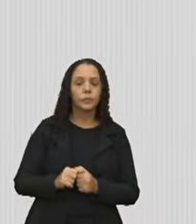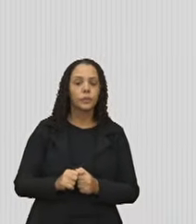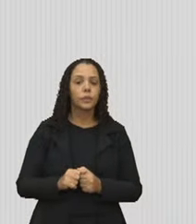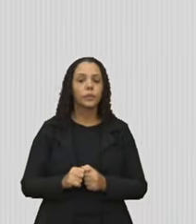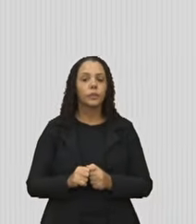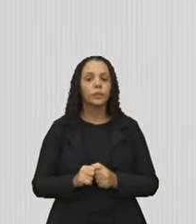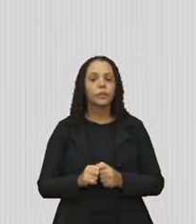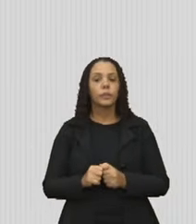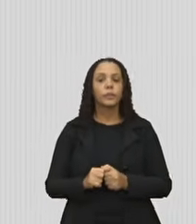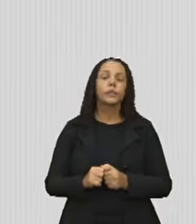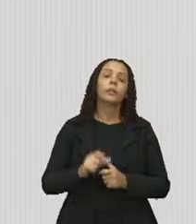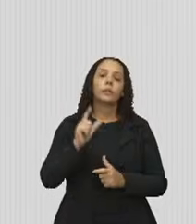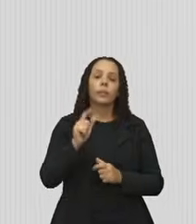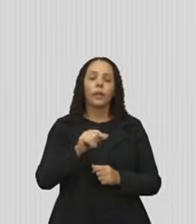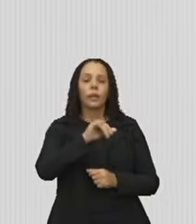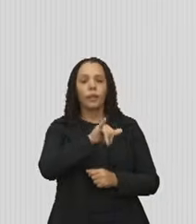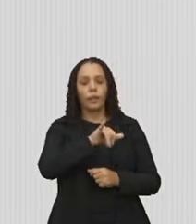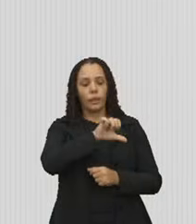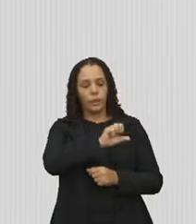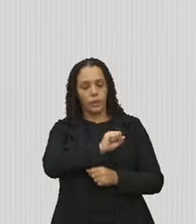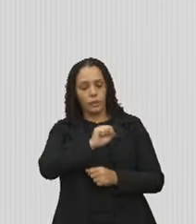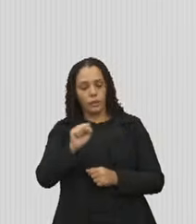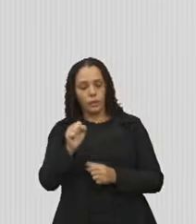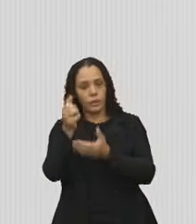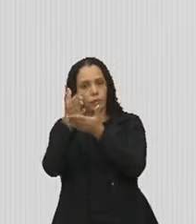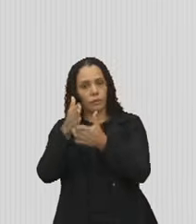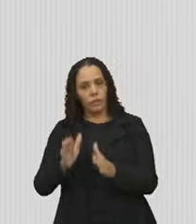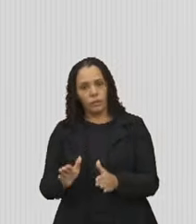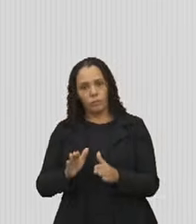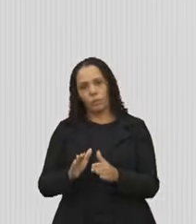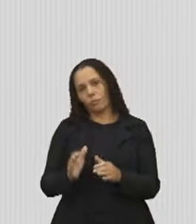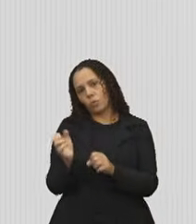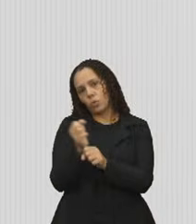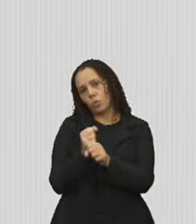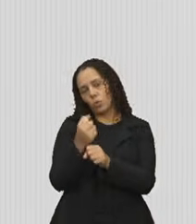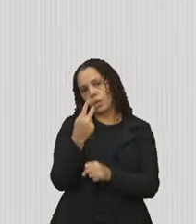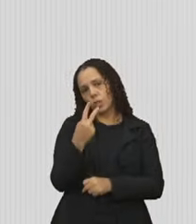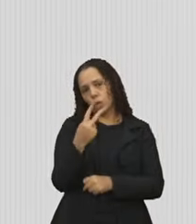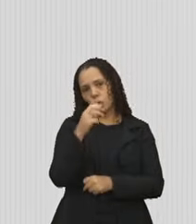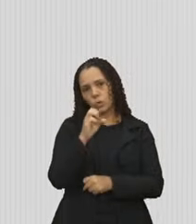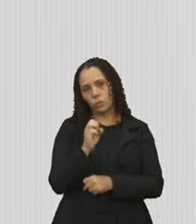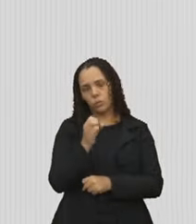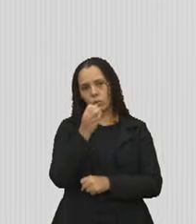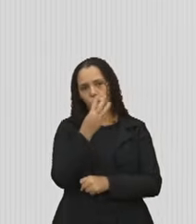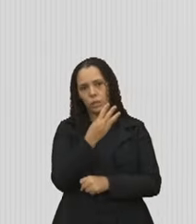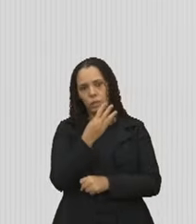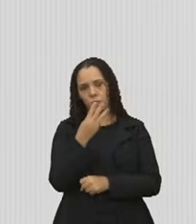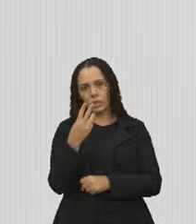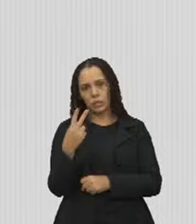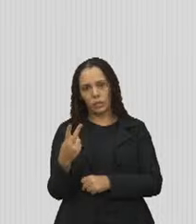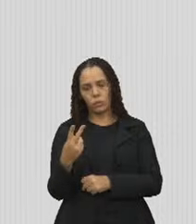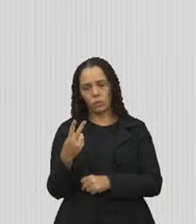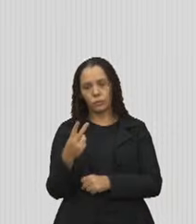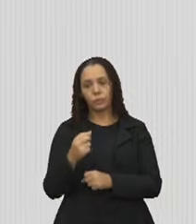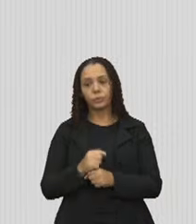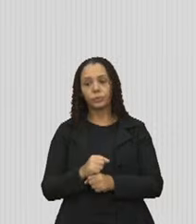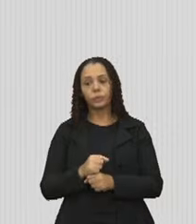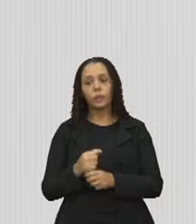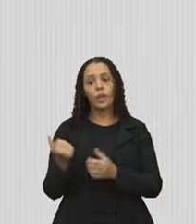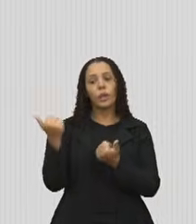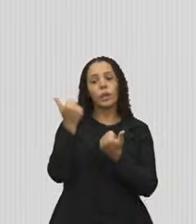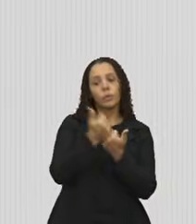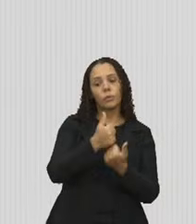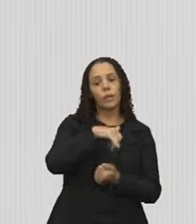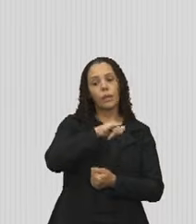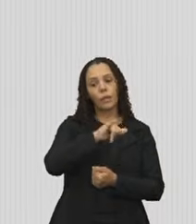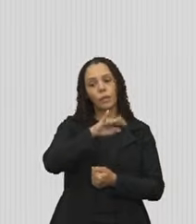acabar com o ISS em 2032. E o ISS será substituído pelo IBS, cuja alíquota de